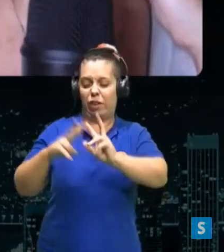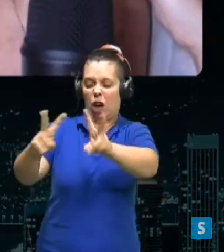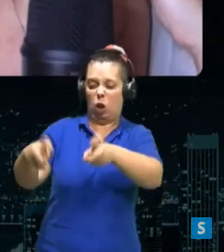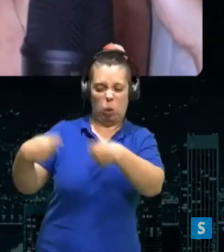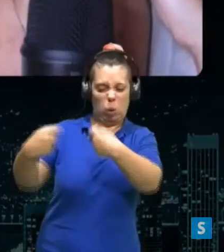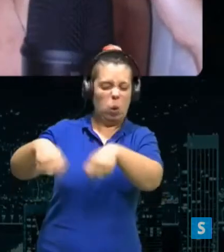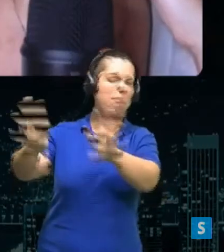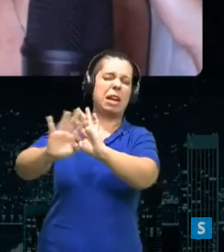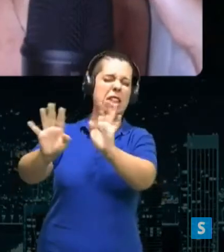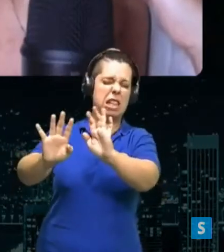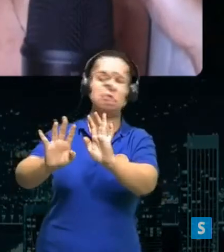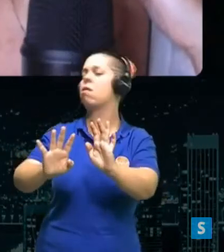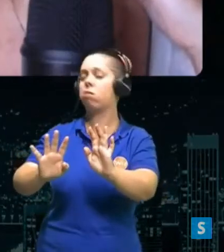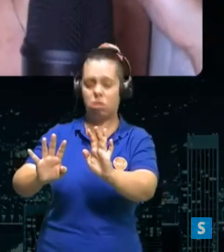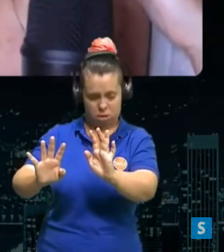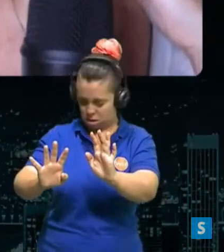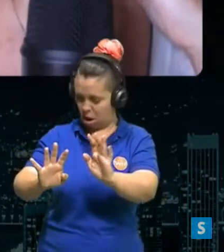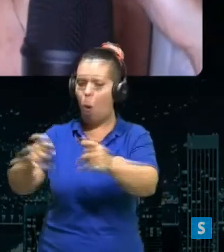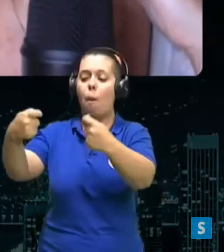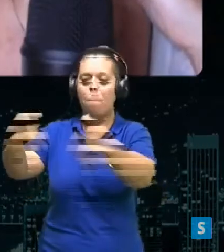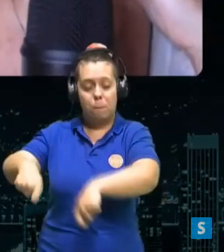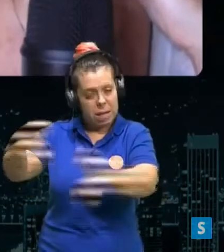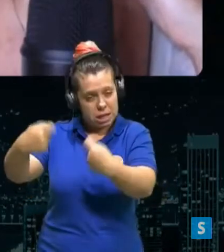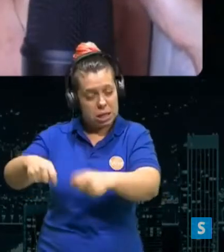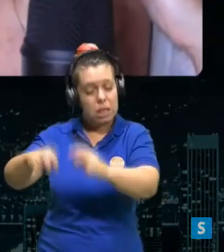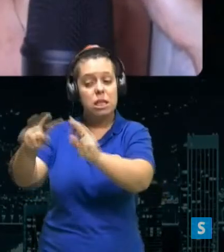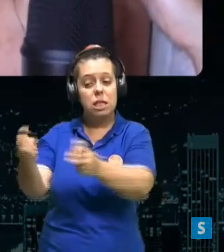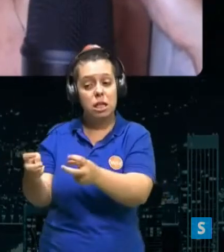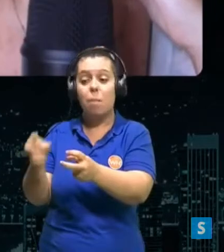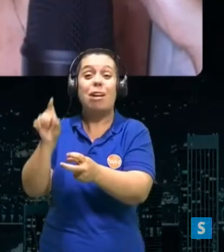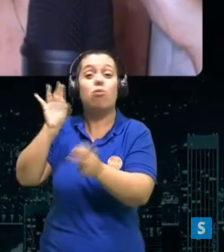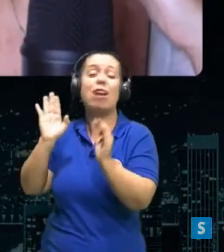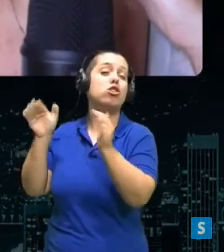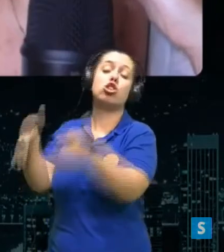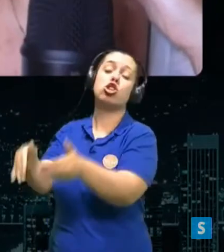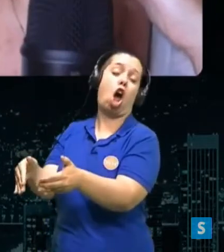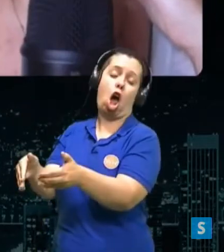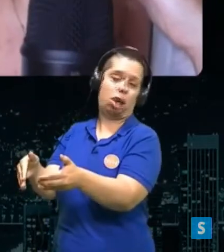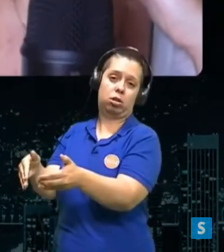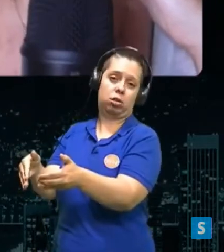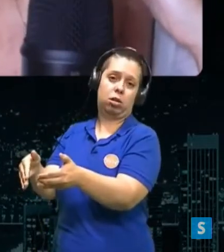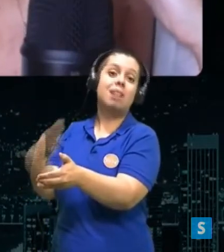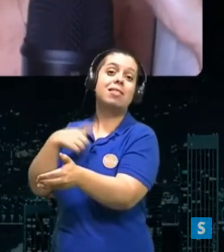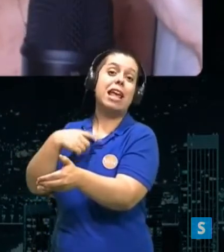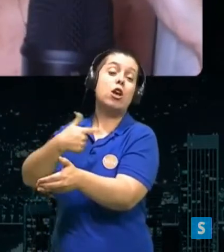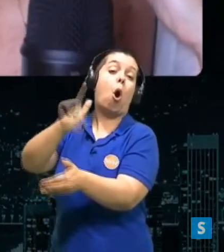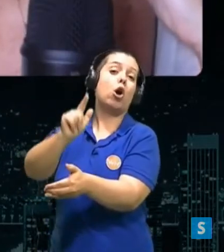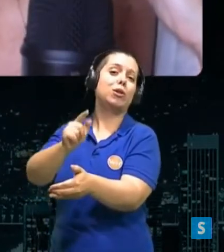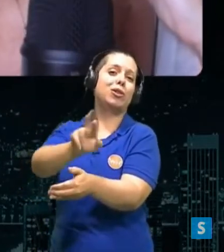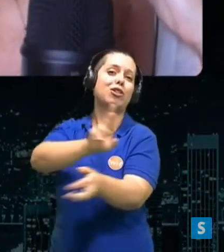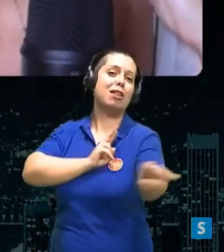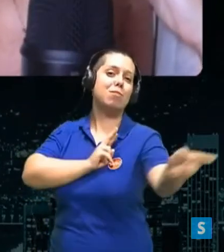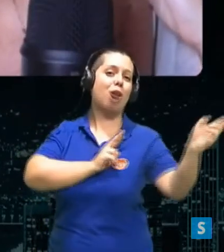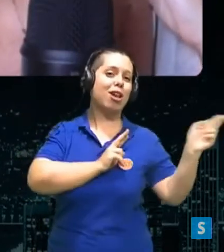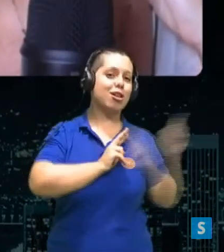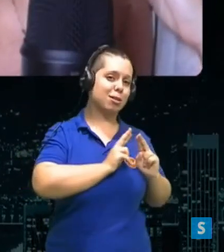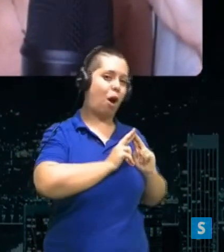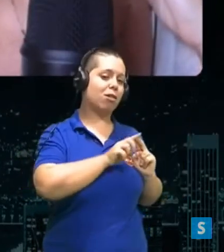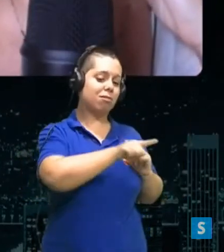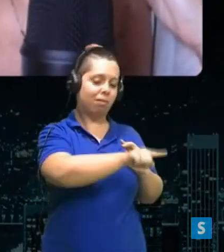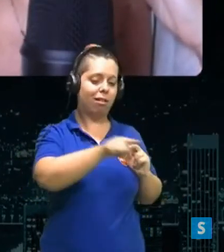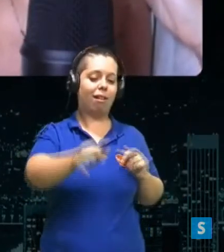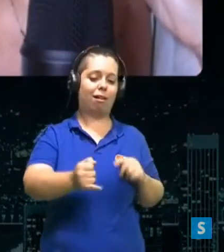é um dos mas se fosse só retorno financeiro a gente não faria que é diferente dos